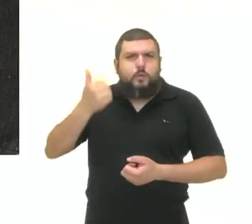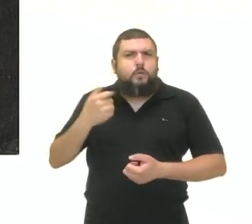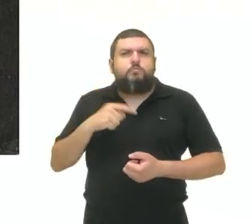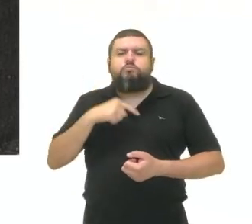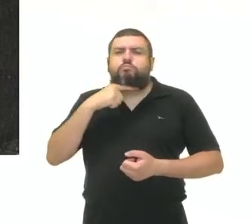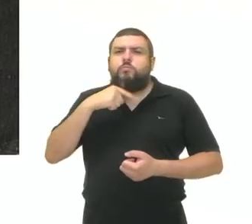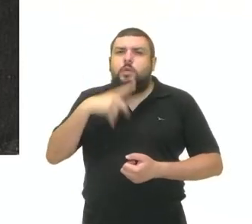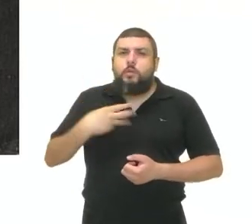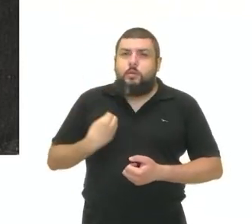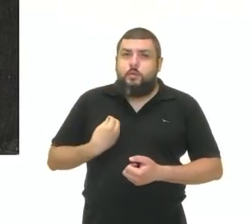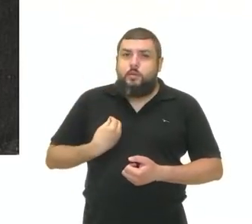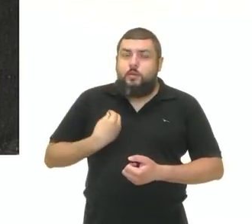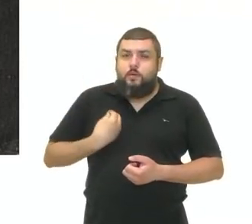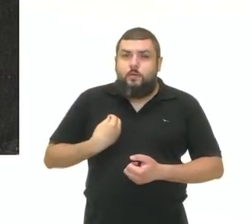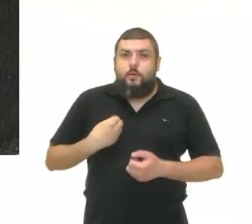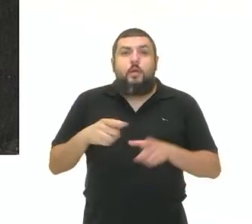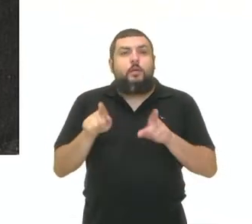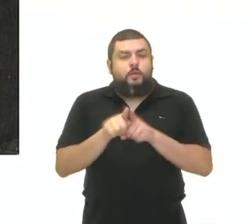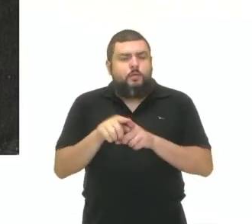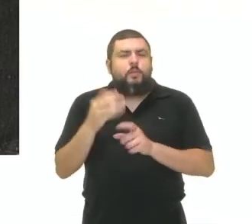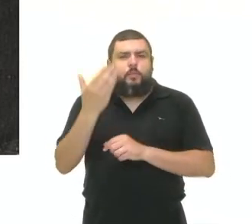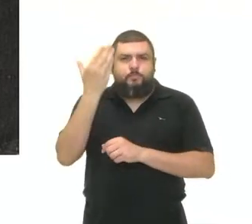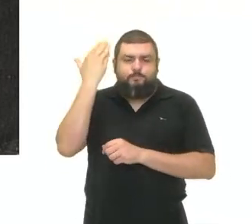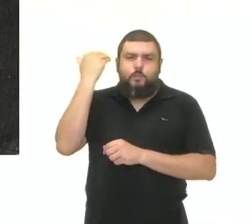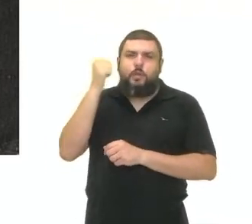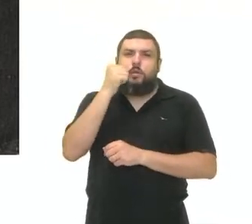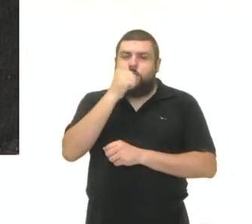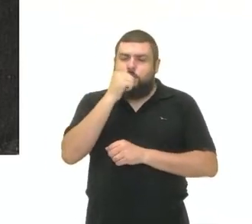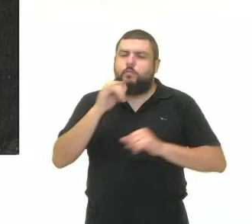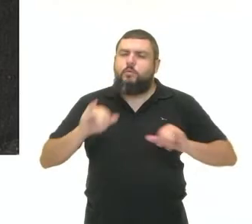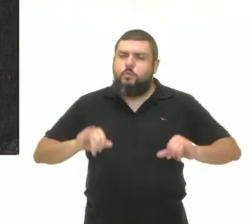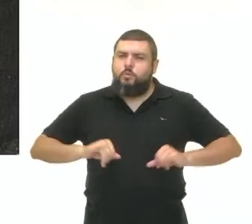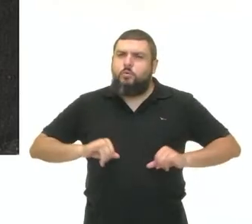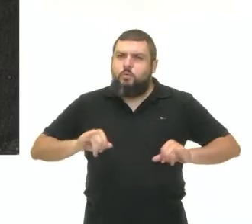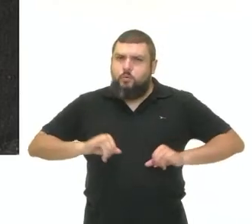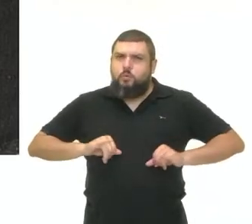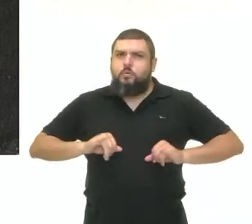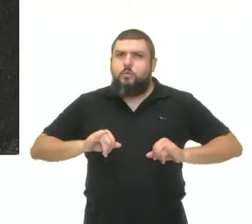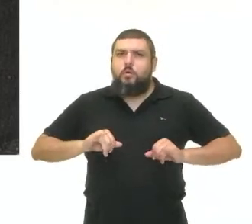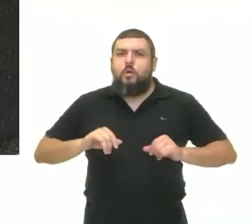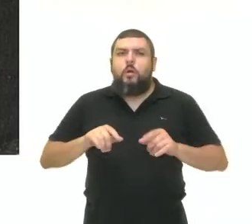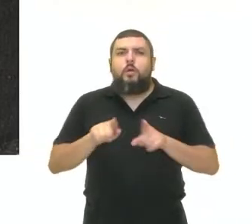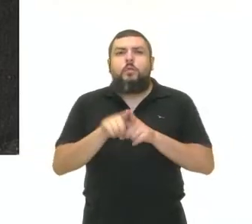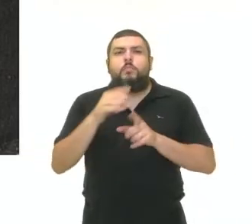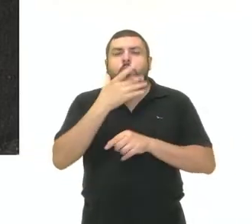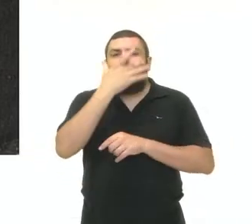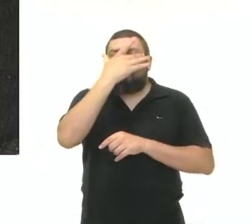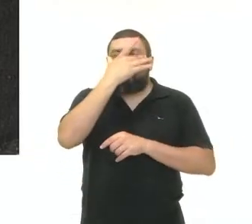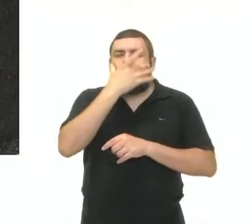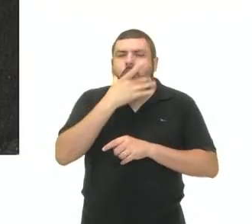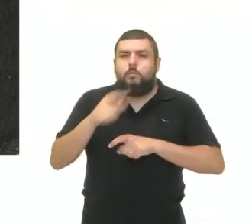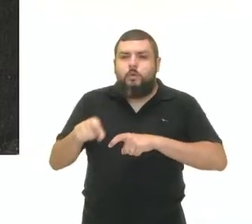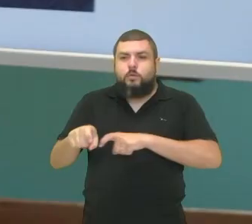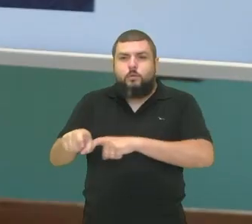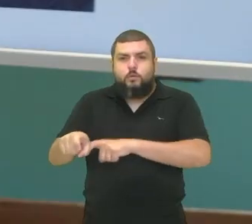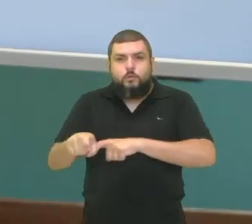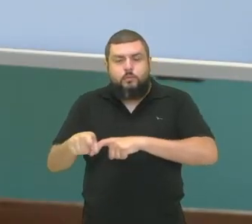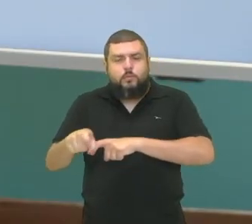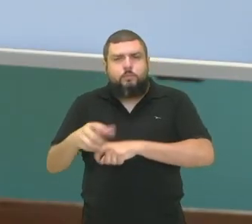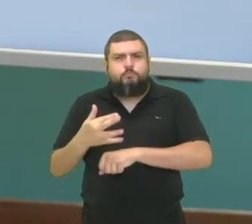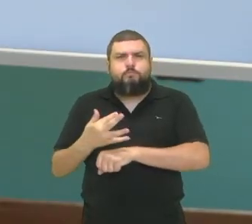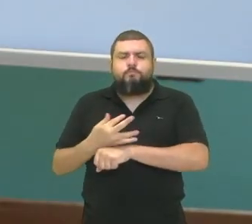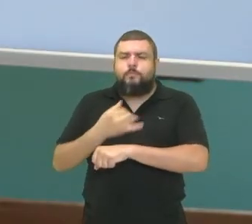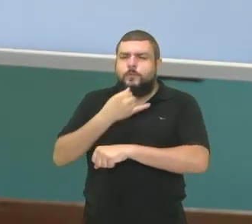oportunidades, a mulher também sempre sofreu muito dentro da história da humanidade, e o rosto sofrido de uma camponesa, calejado,